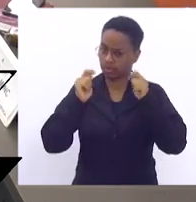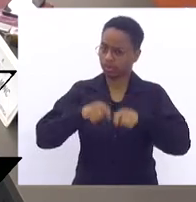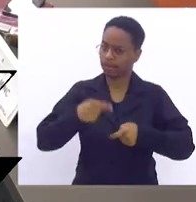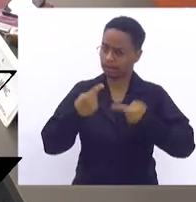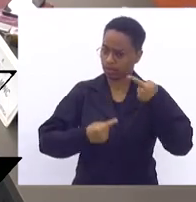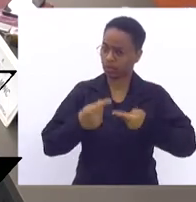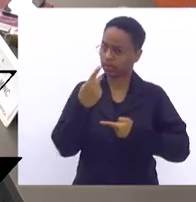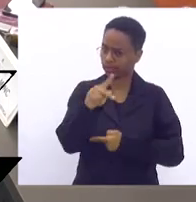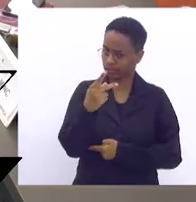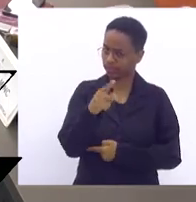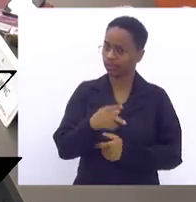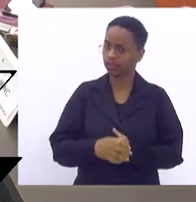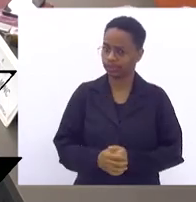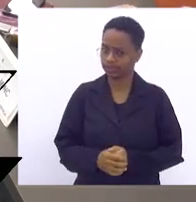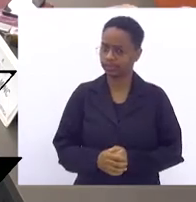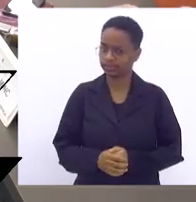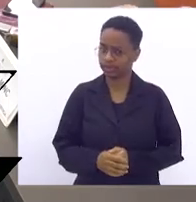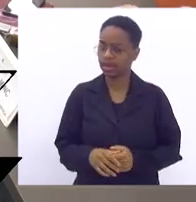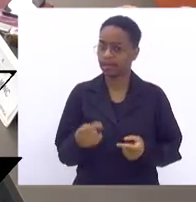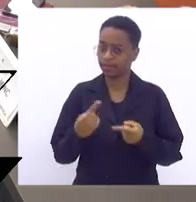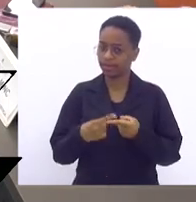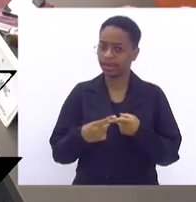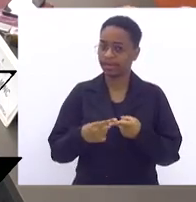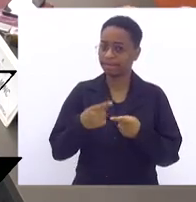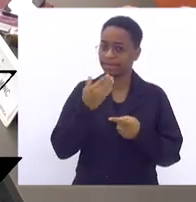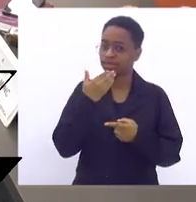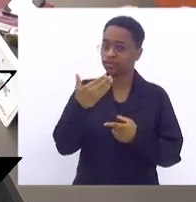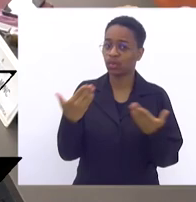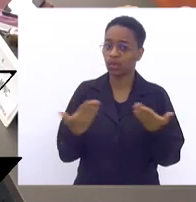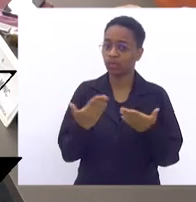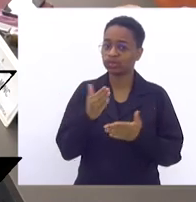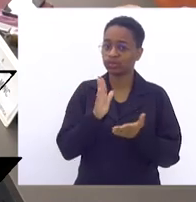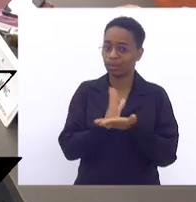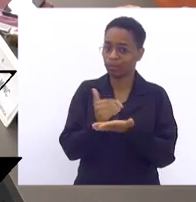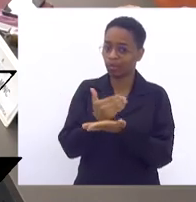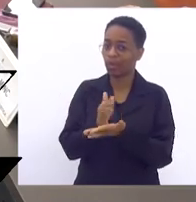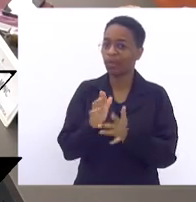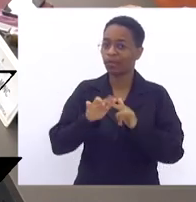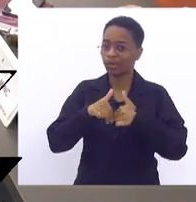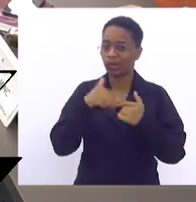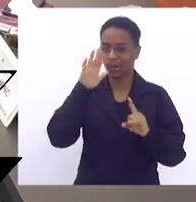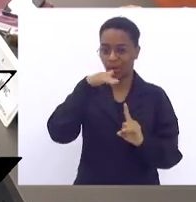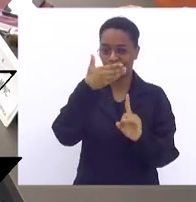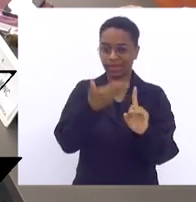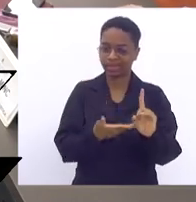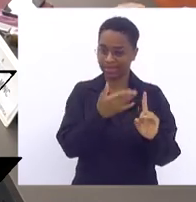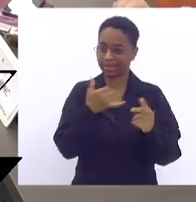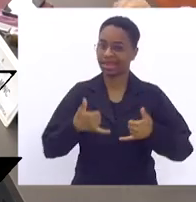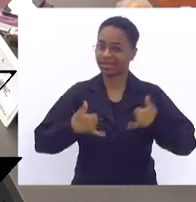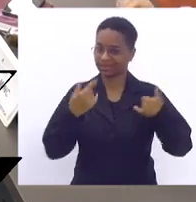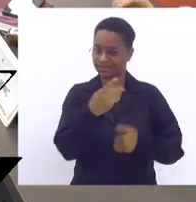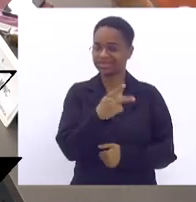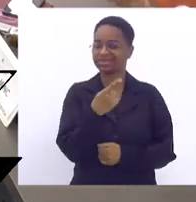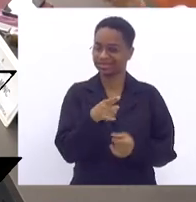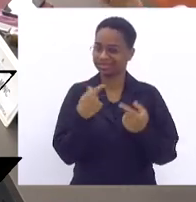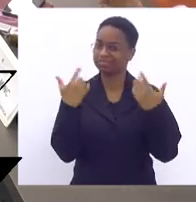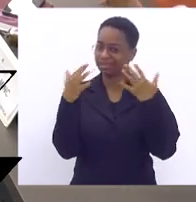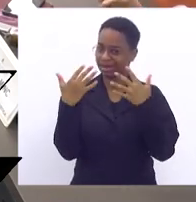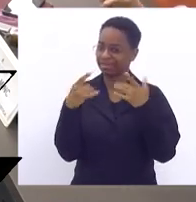de Vossa Excelência, que mandou ter bolo hoje em homenagem ao aniversário do Flávio Serafino. Eu parabenizo Vossa Excelência